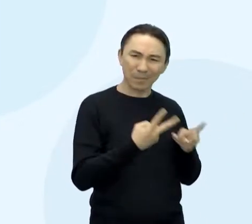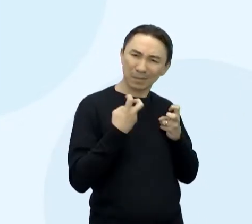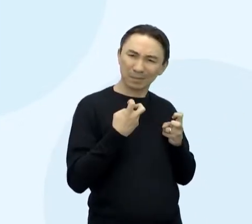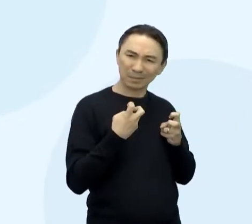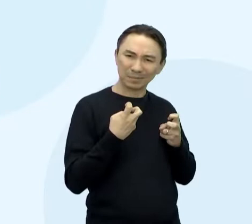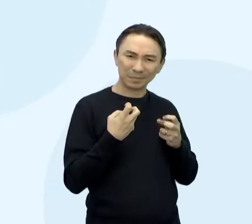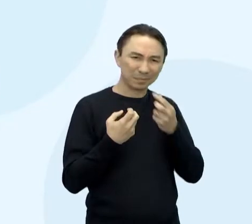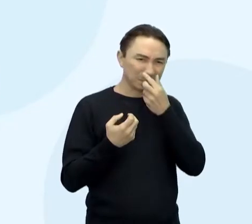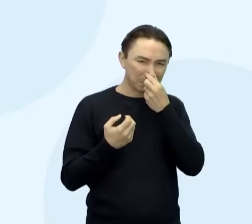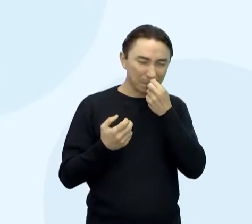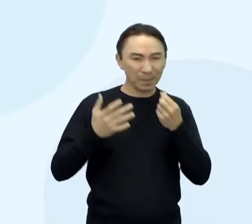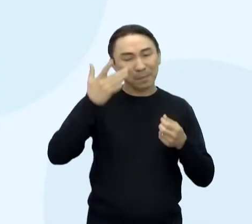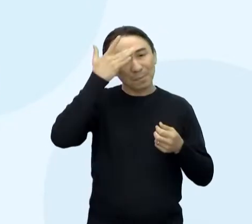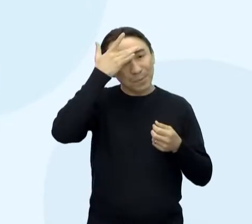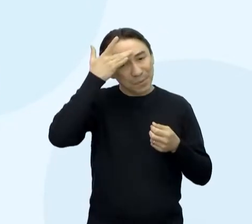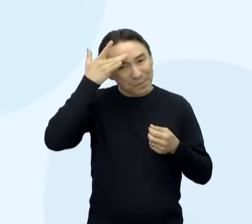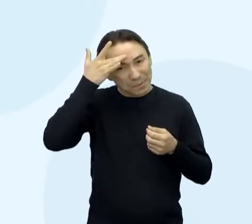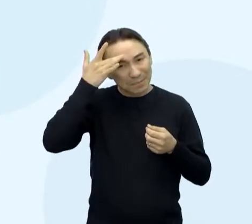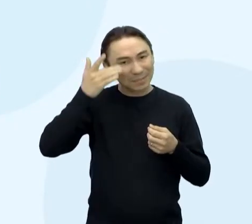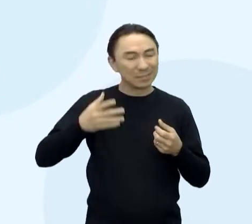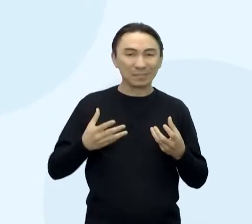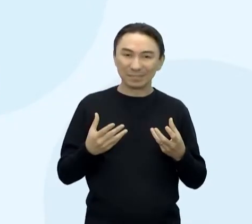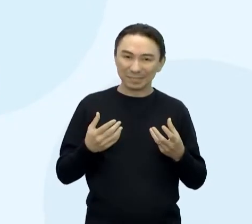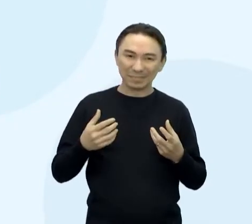uma porção de pessoas